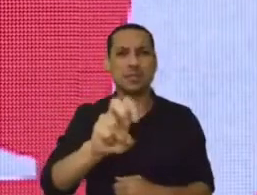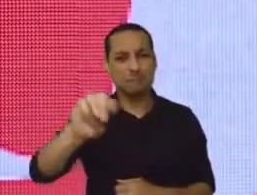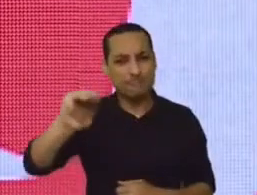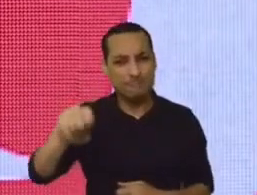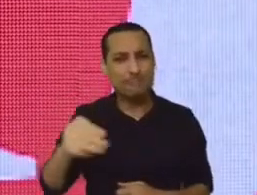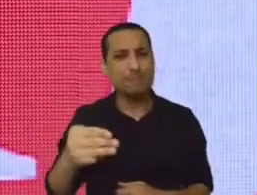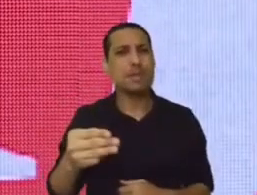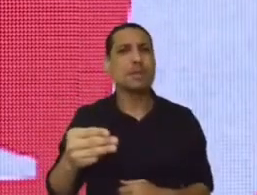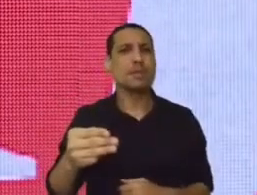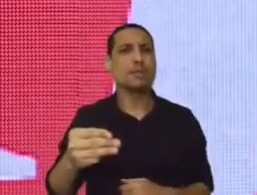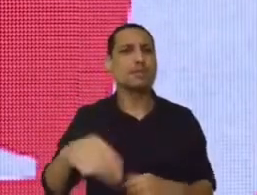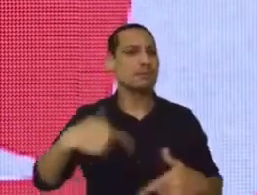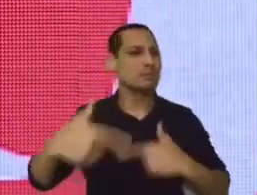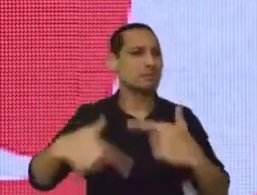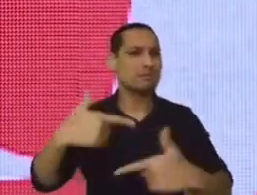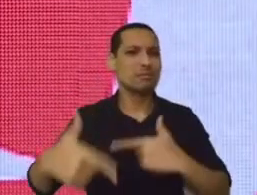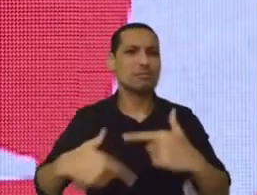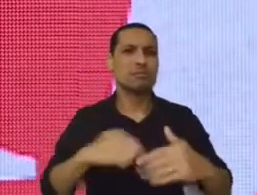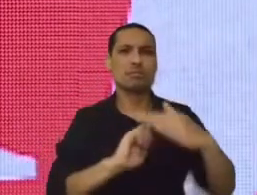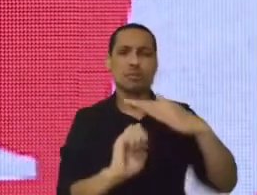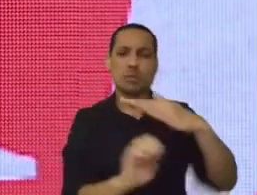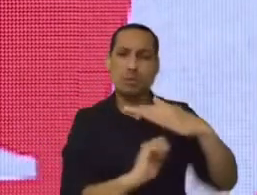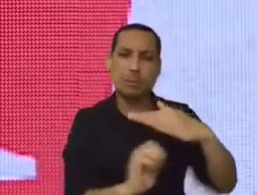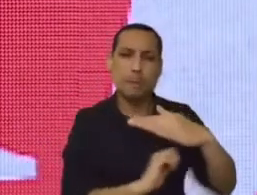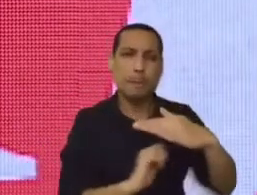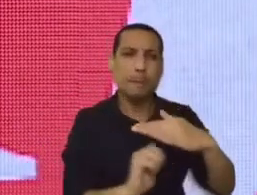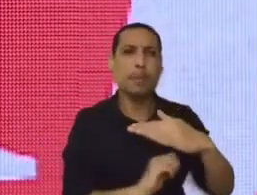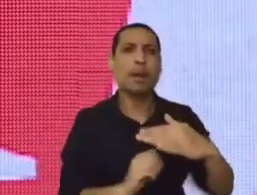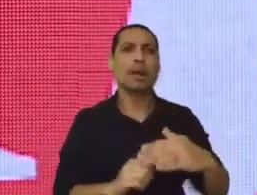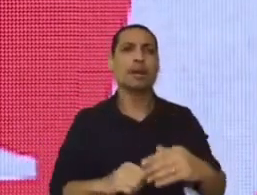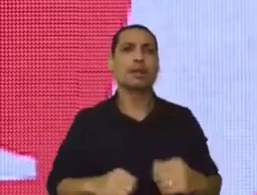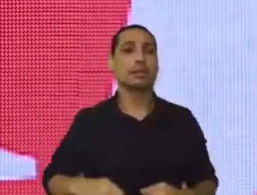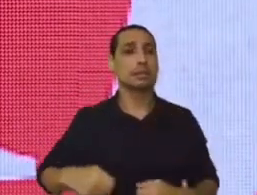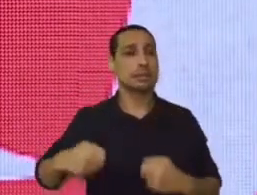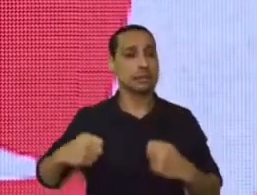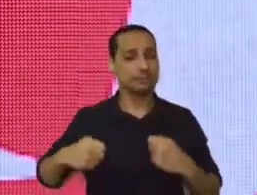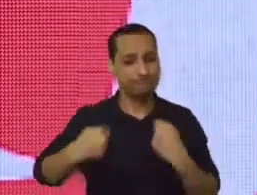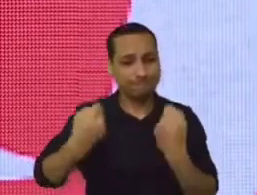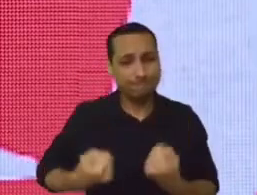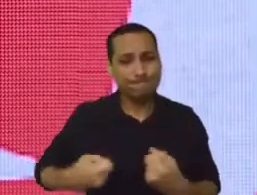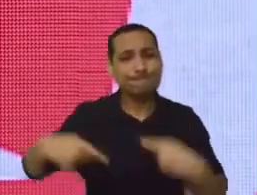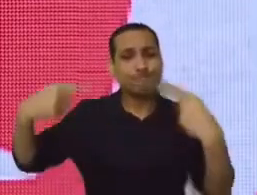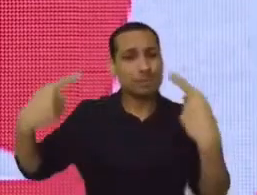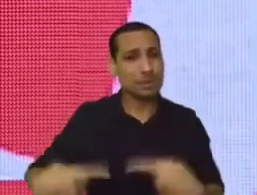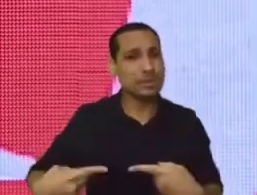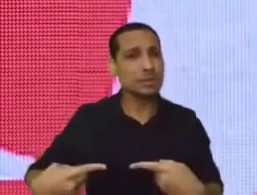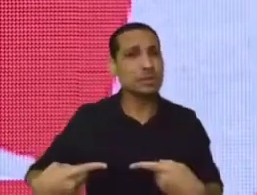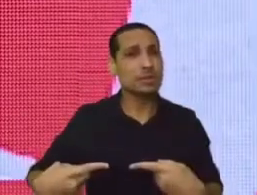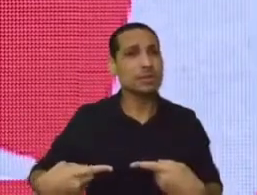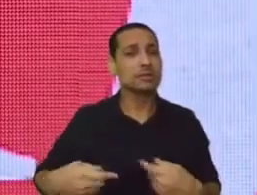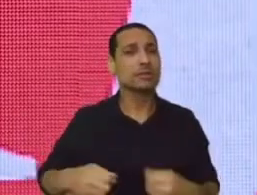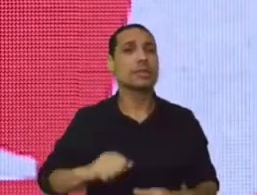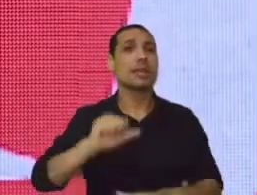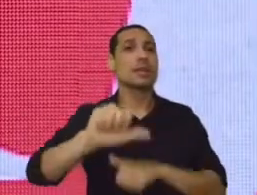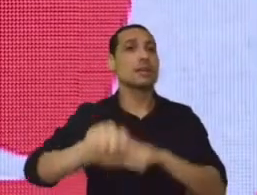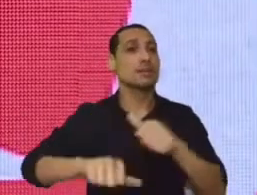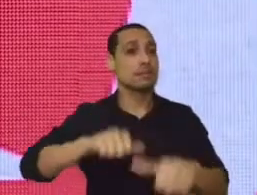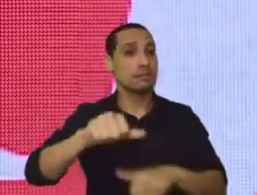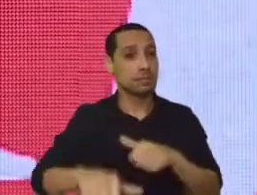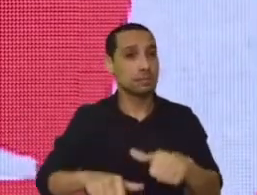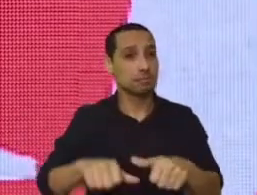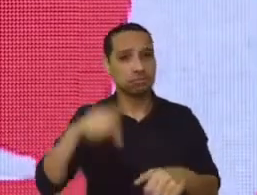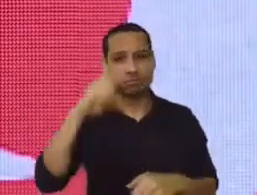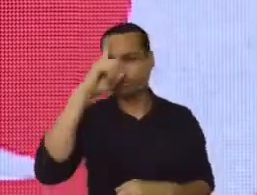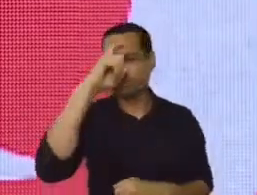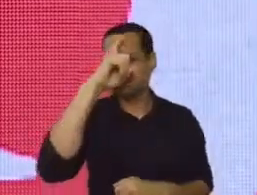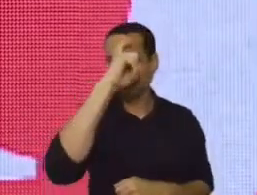na nossa estrutura sindical, e esse é o grande desafio. Então, a mudança não é uma mudança fácil, porque não é uma mudança só de